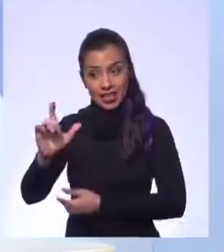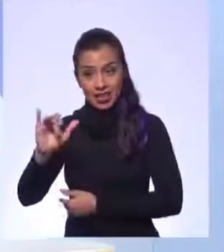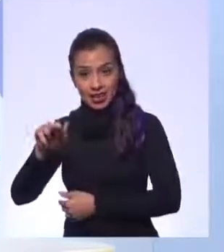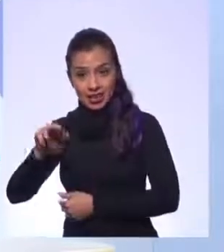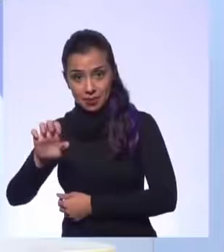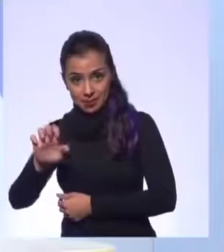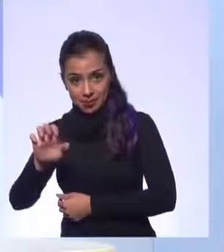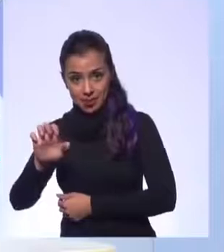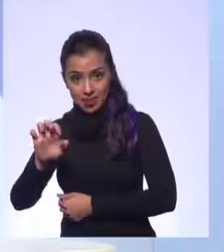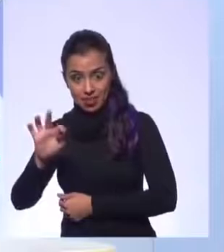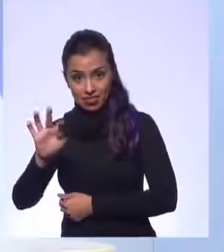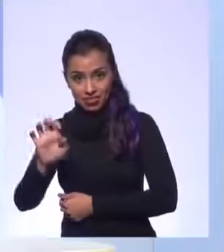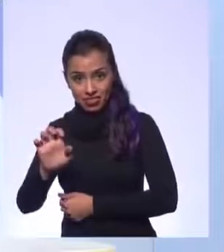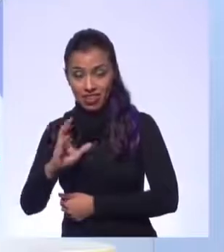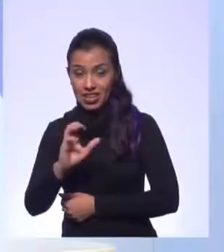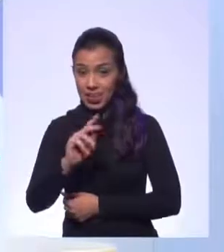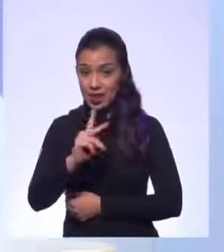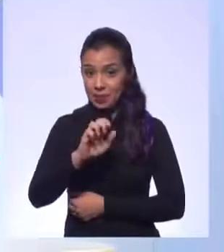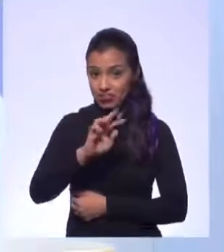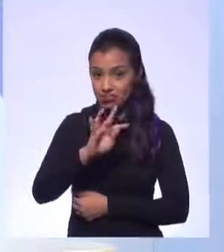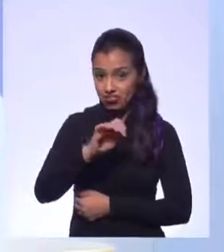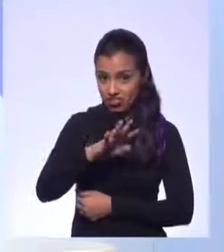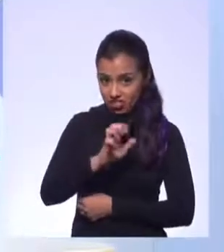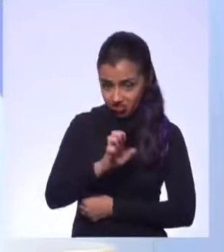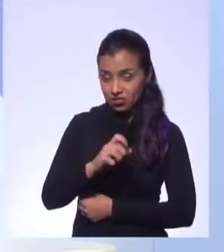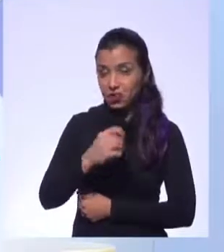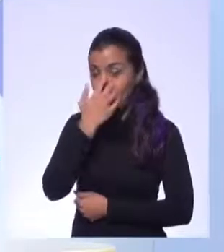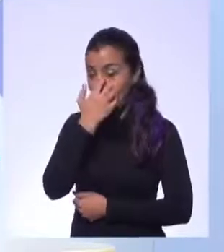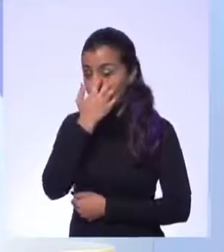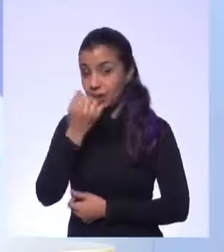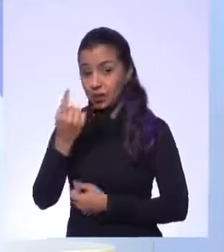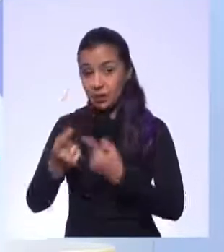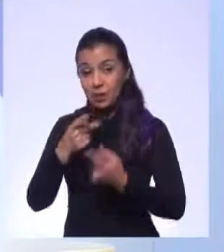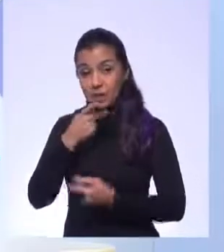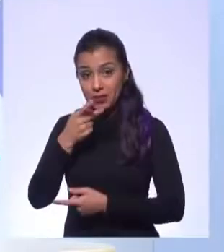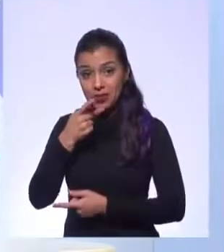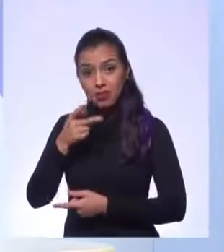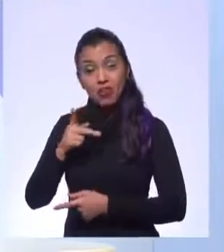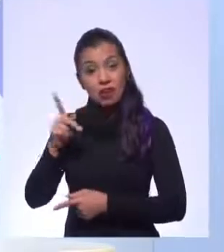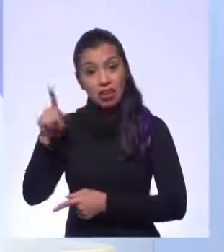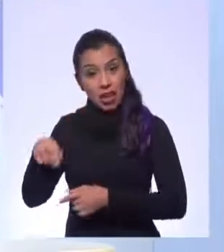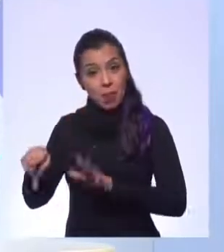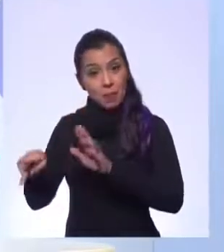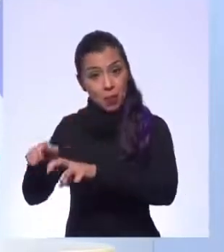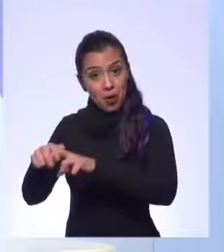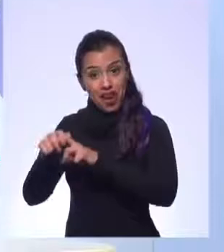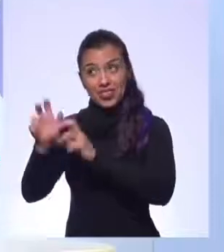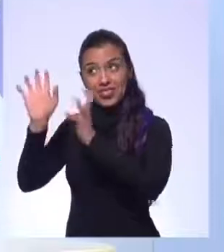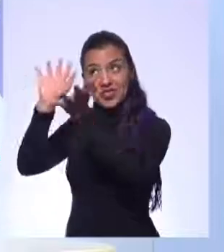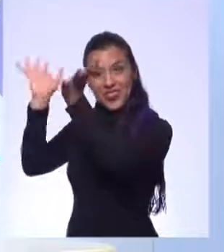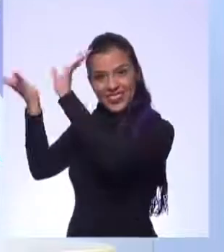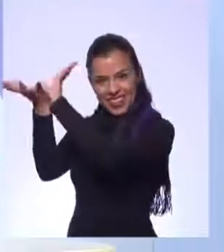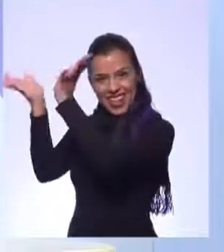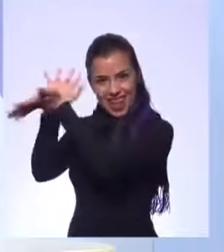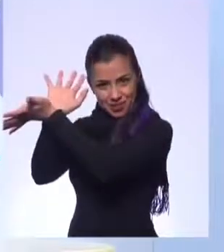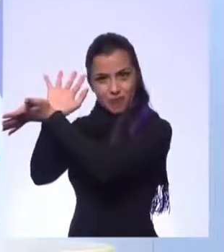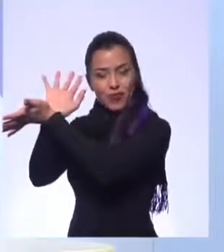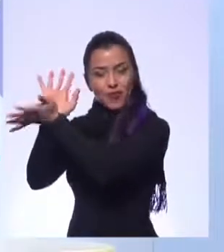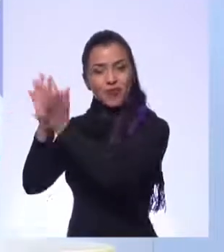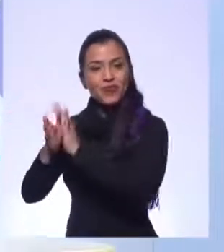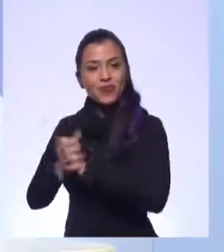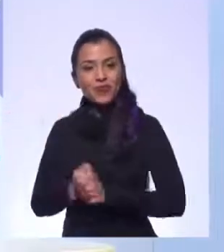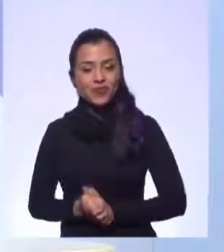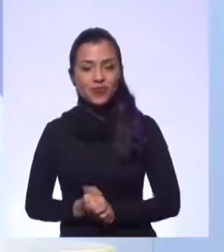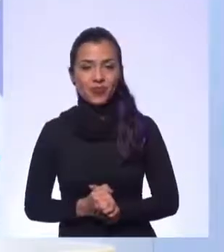climate change. Então, a Mariana respondeu climate, e a Emily respondeu completa, it's about climate change. E o Kaique respondeu, the subject of the lesson is